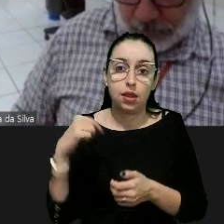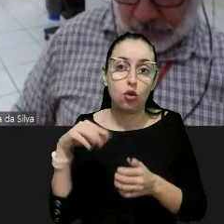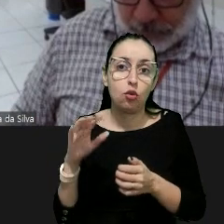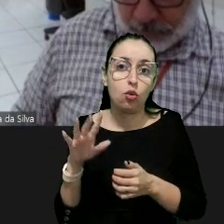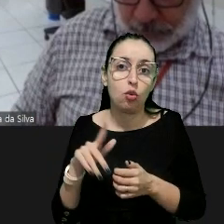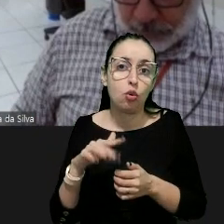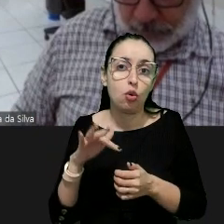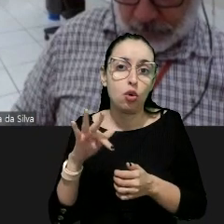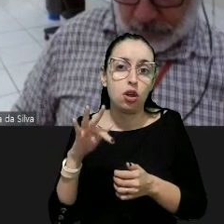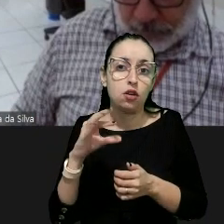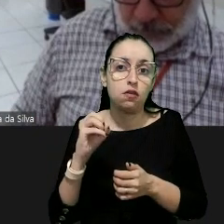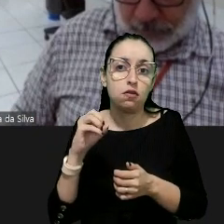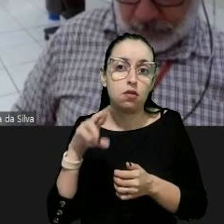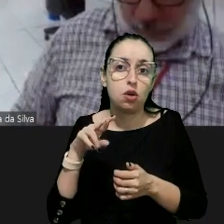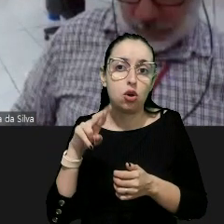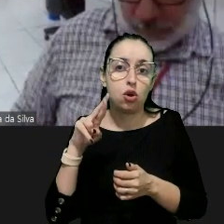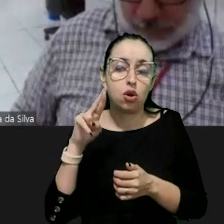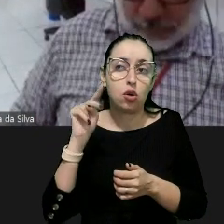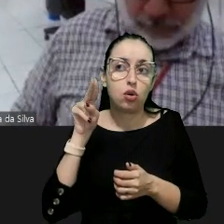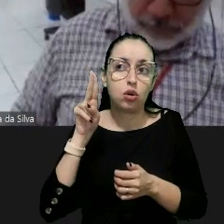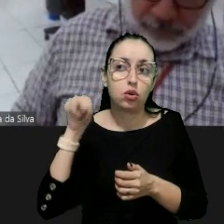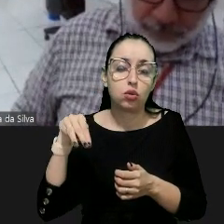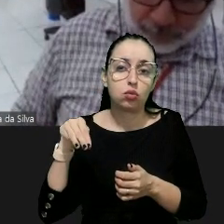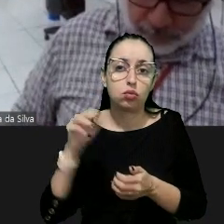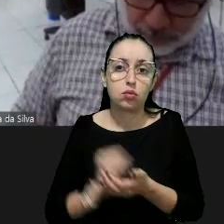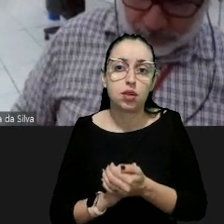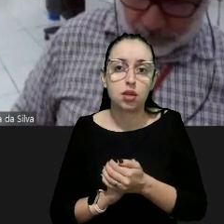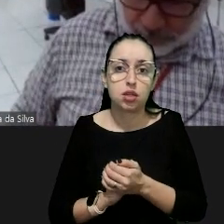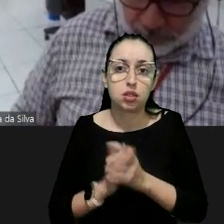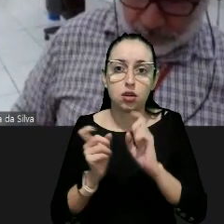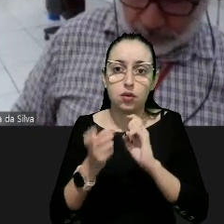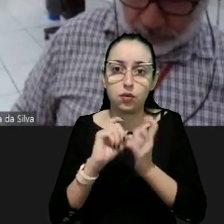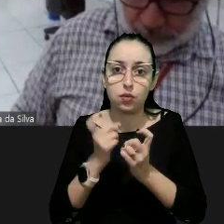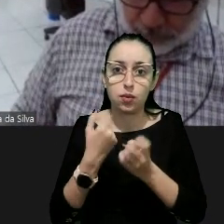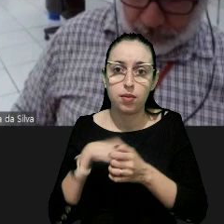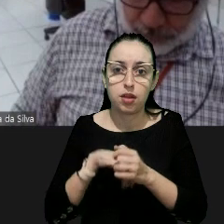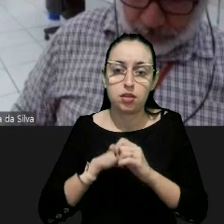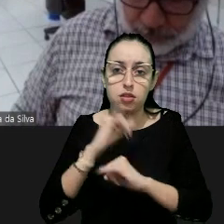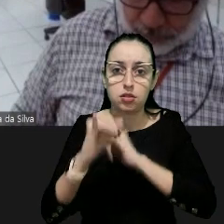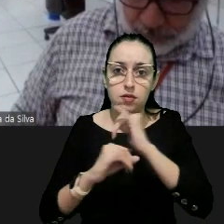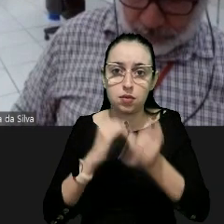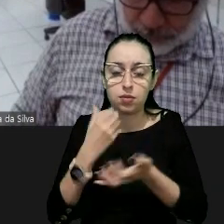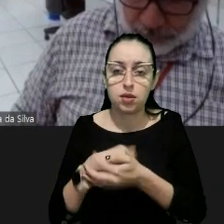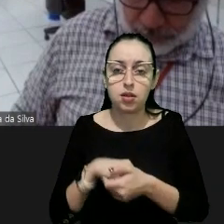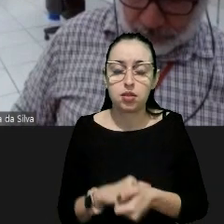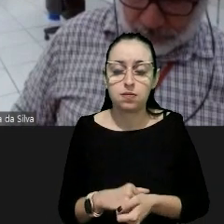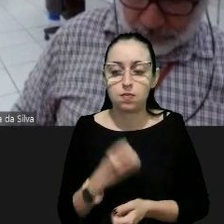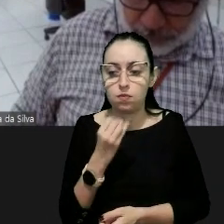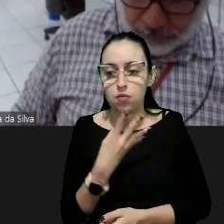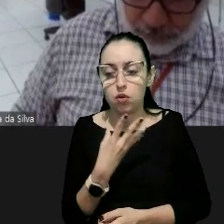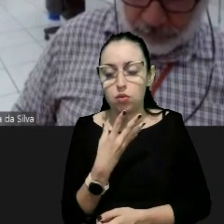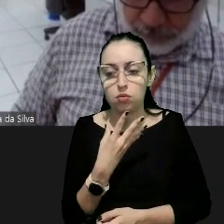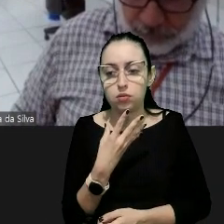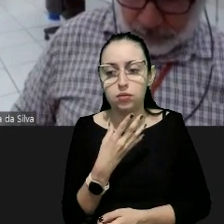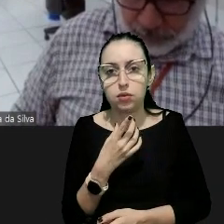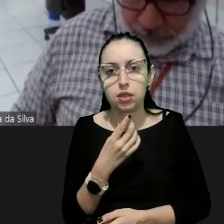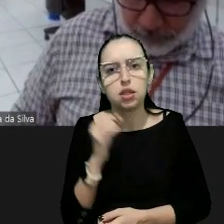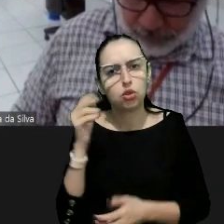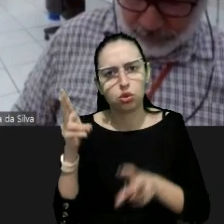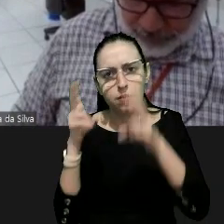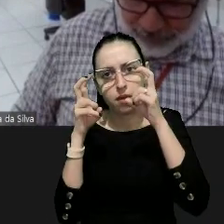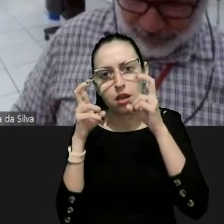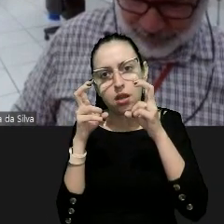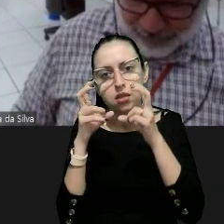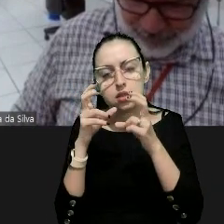engenharia e acabei vindo para o Fórum de Mogi das Cruzes e trabalho na área de informática. E,